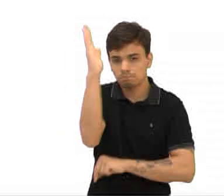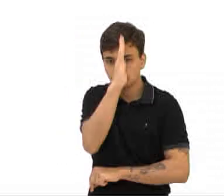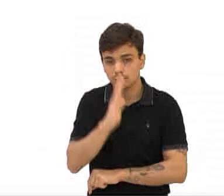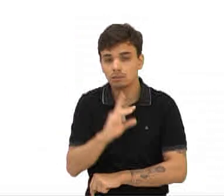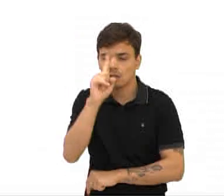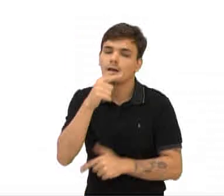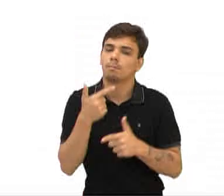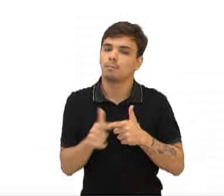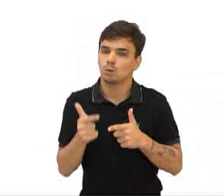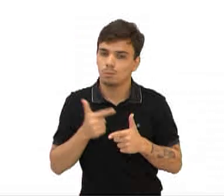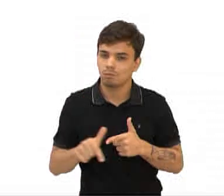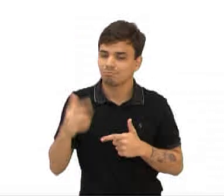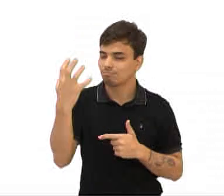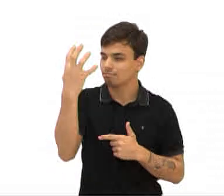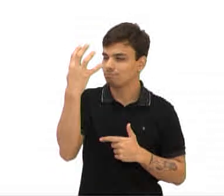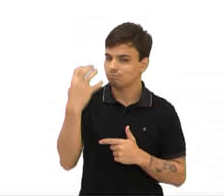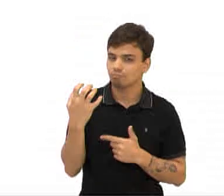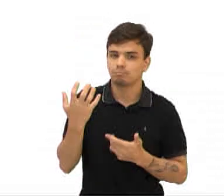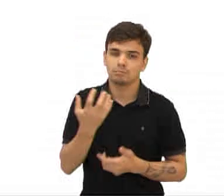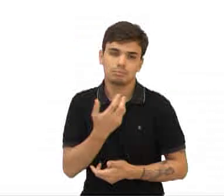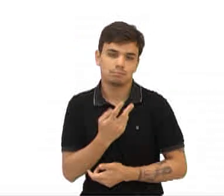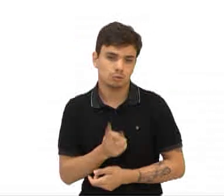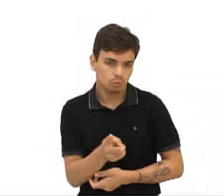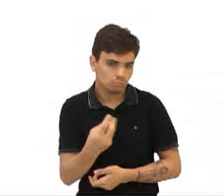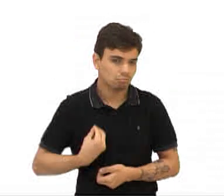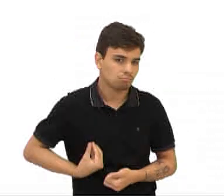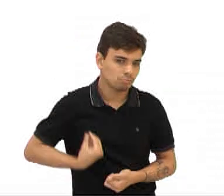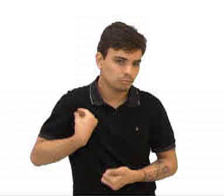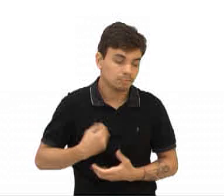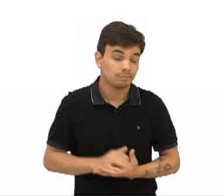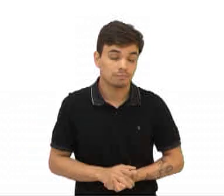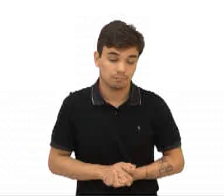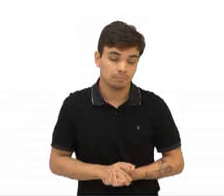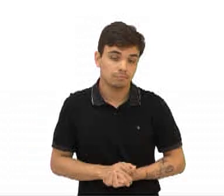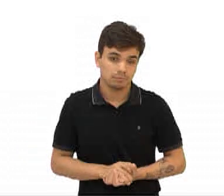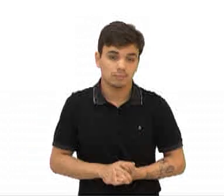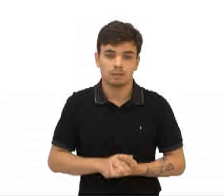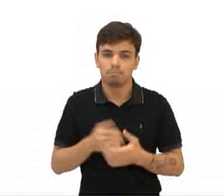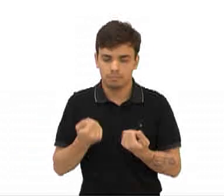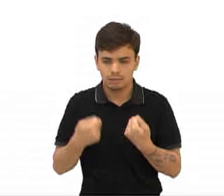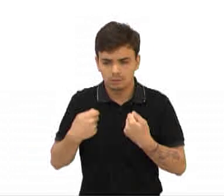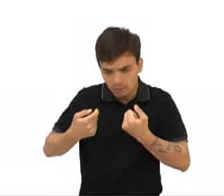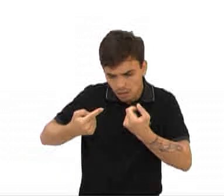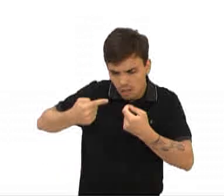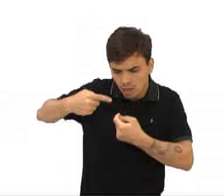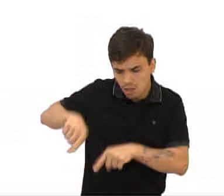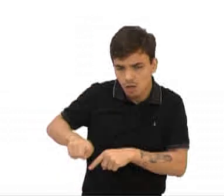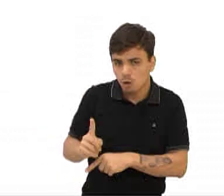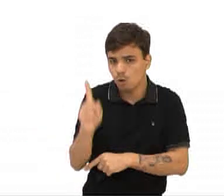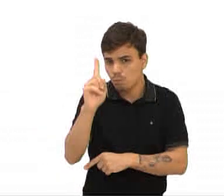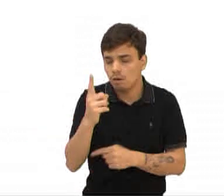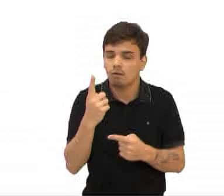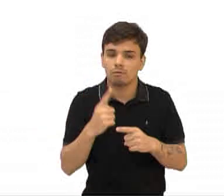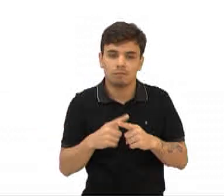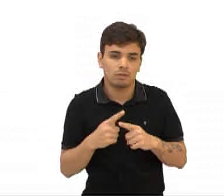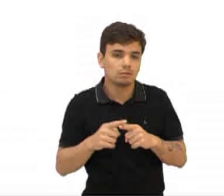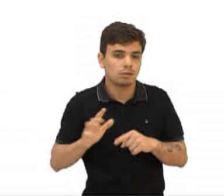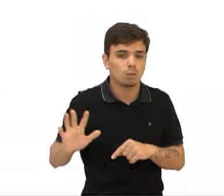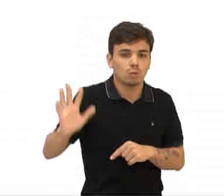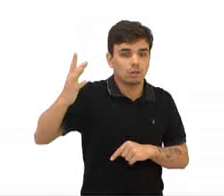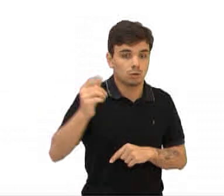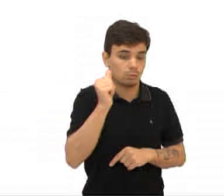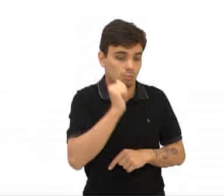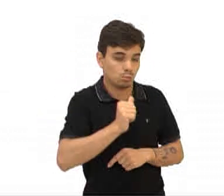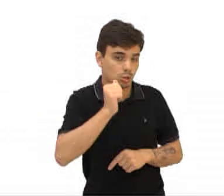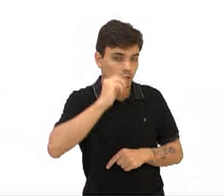é um problema muito presente. Isso deve ser enfrentado, uma vez que, diariamente,